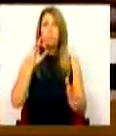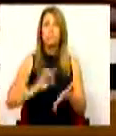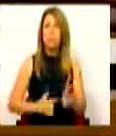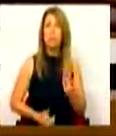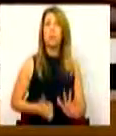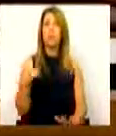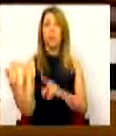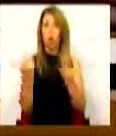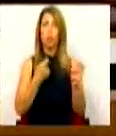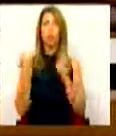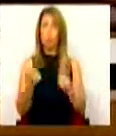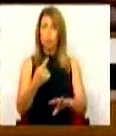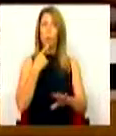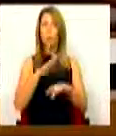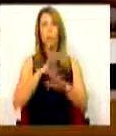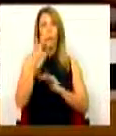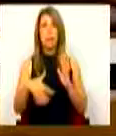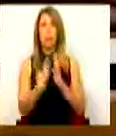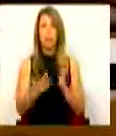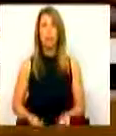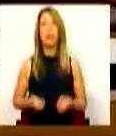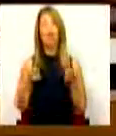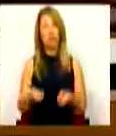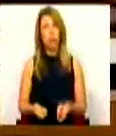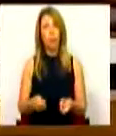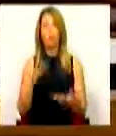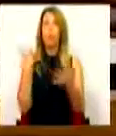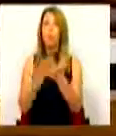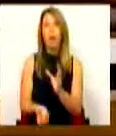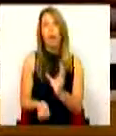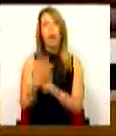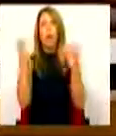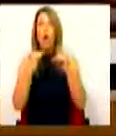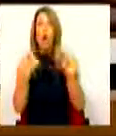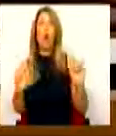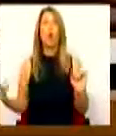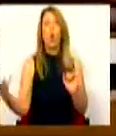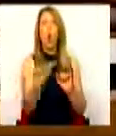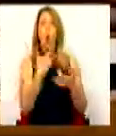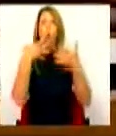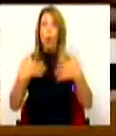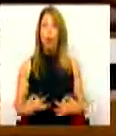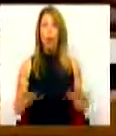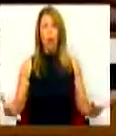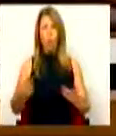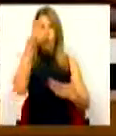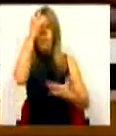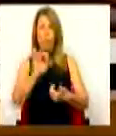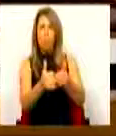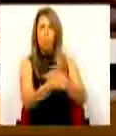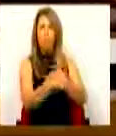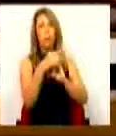discussão alargada do Plano Nacional de Investimentos, de modo a gerar consensos, não mudará de opinião agora, mesmo que apenas estejamos